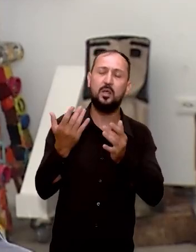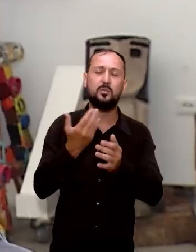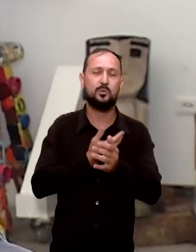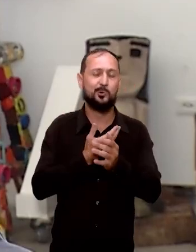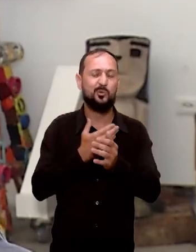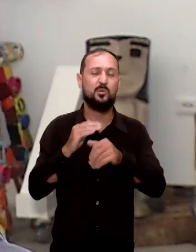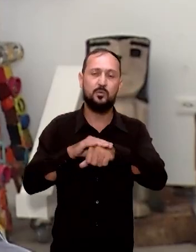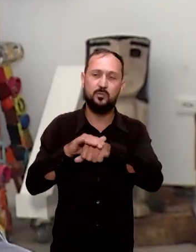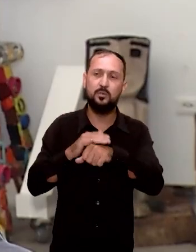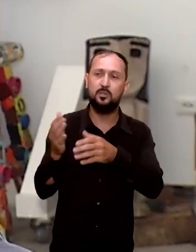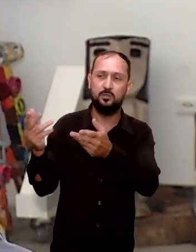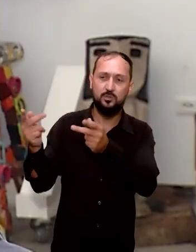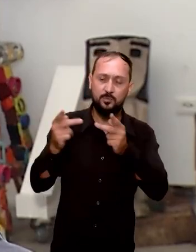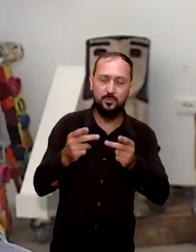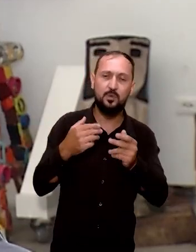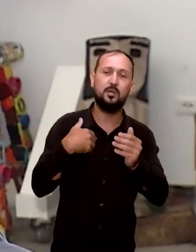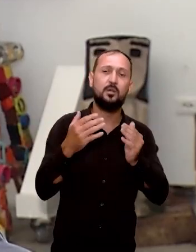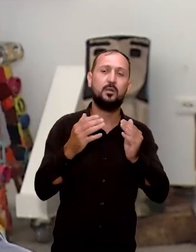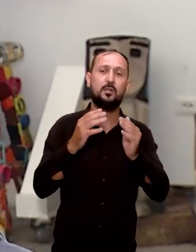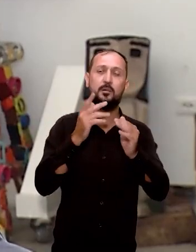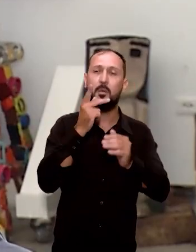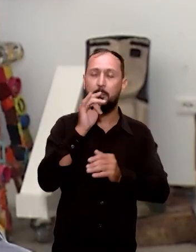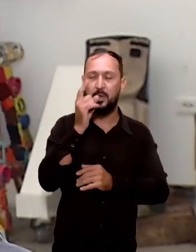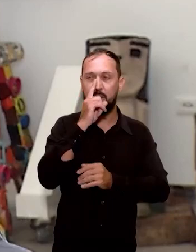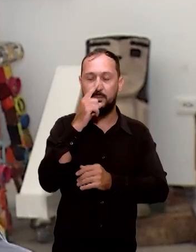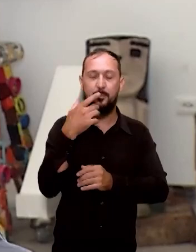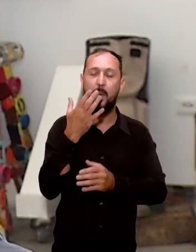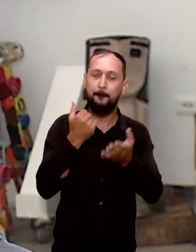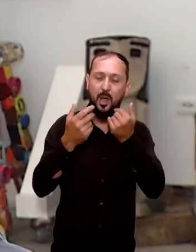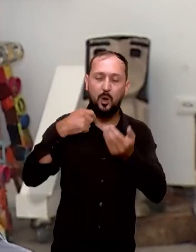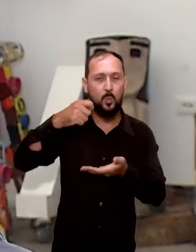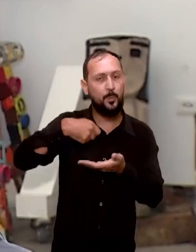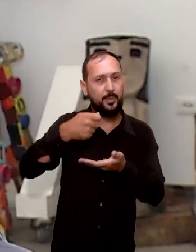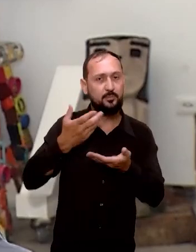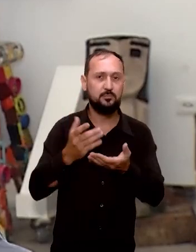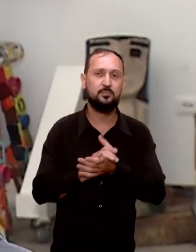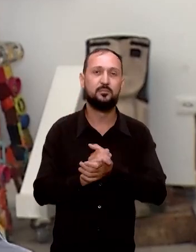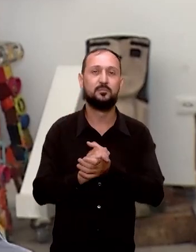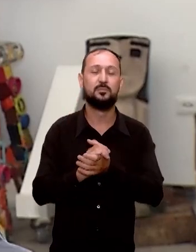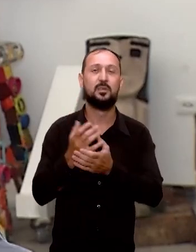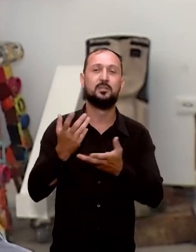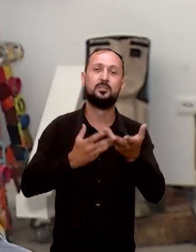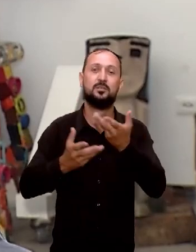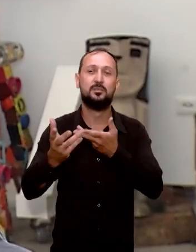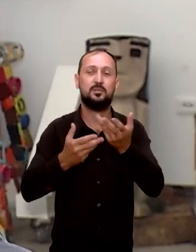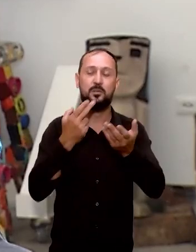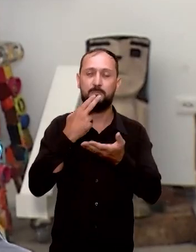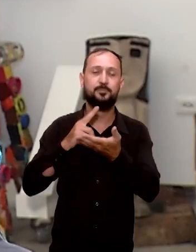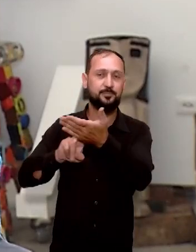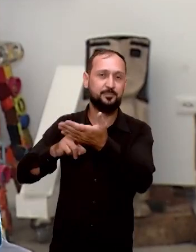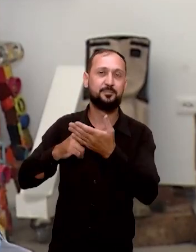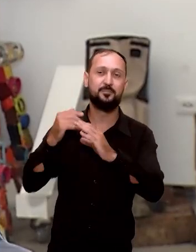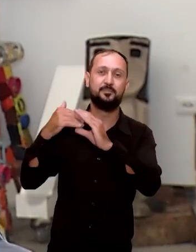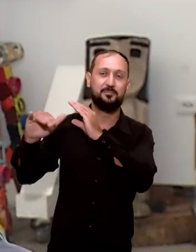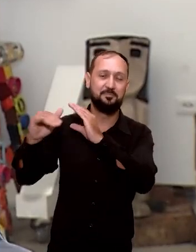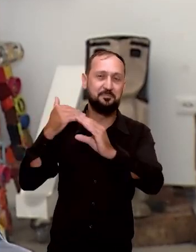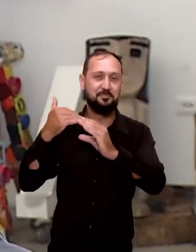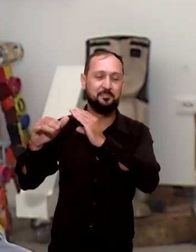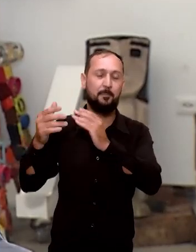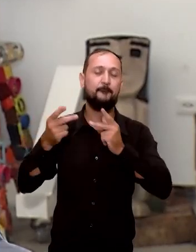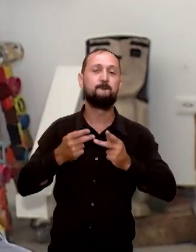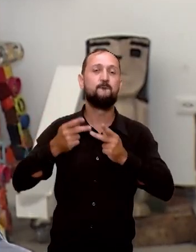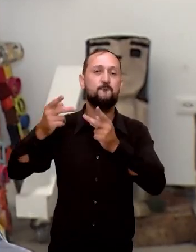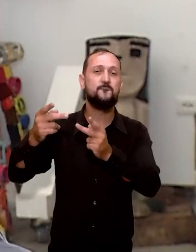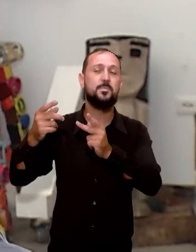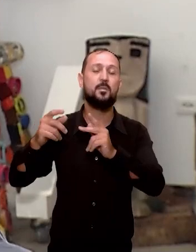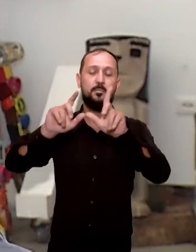amizade com eles, chamei para almoçar na casa dos meus pais, e a gente ficou trocando correspondência, e eles